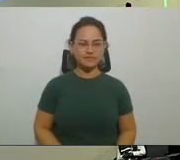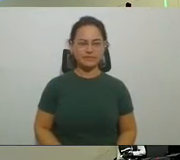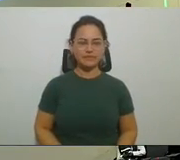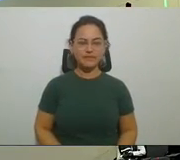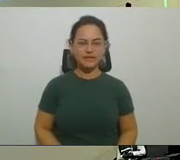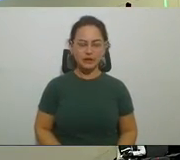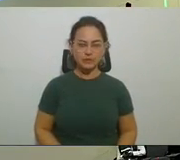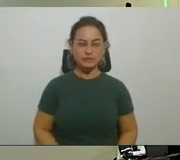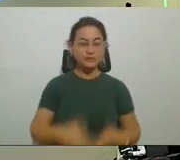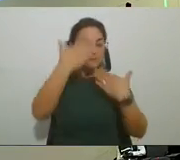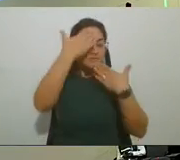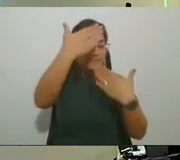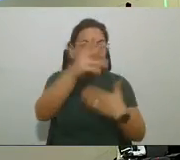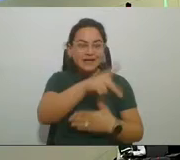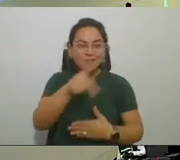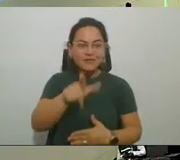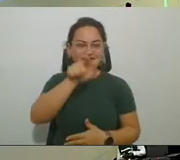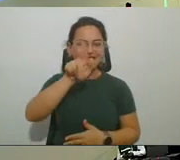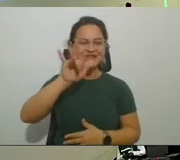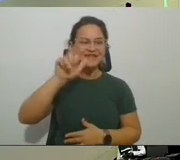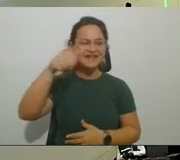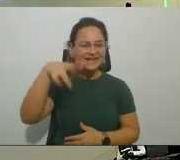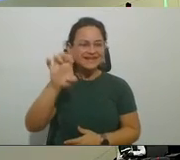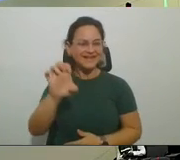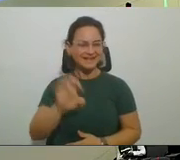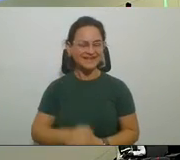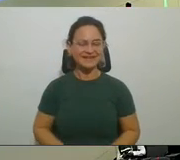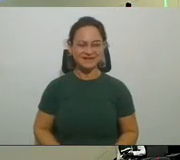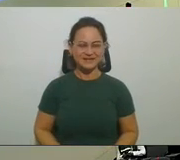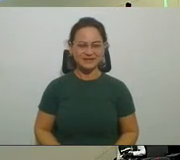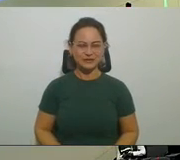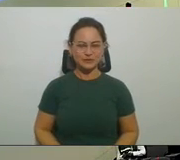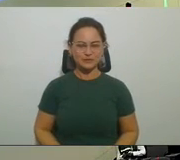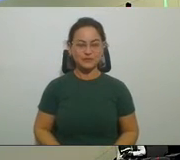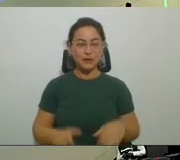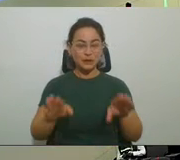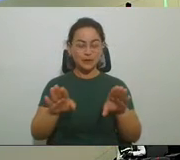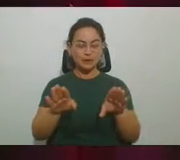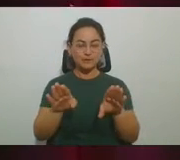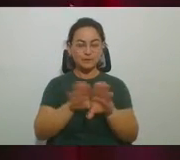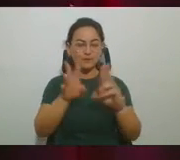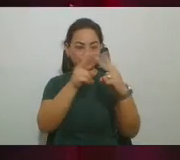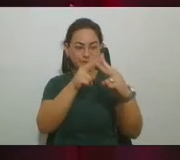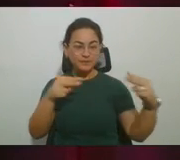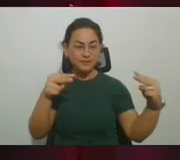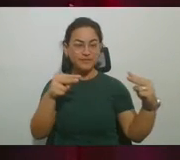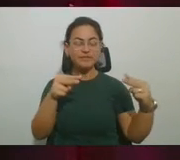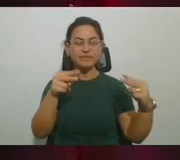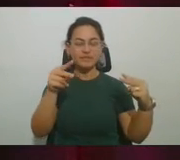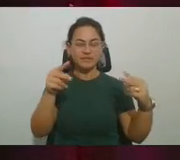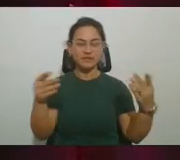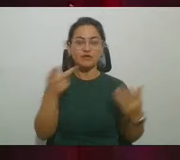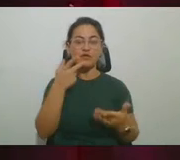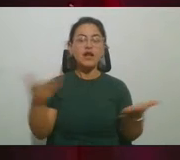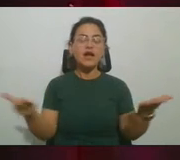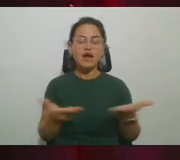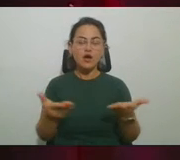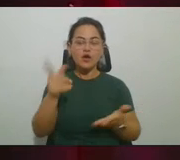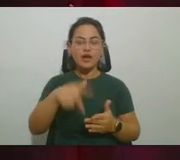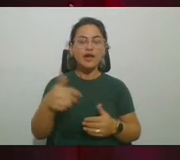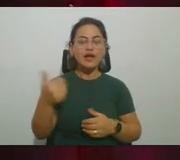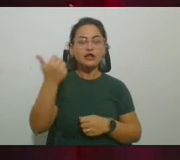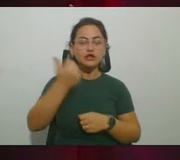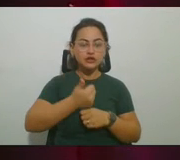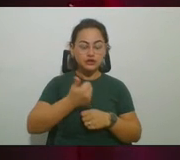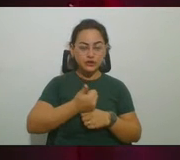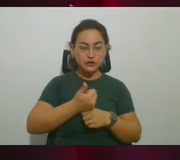Obrigado, professora Giane. Ele está presente virtualmente e nos fala agora o diretor de ensino